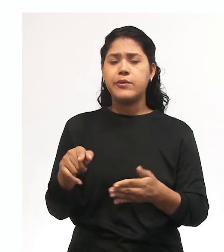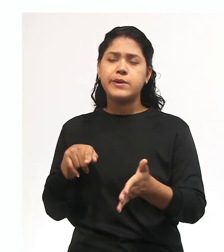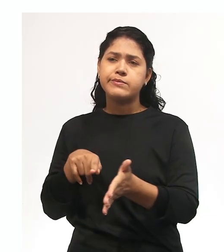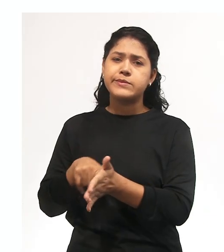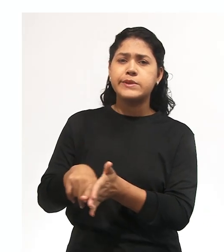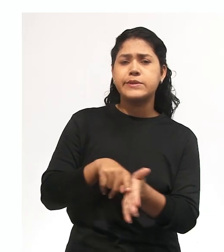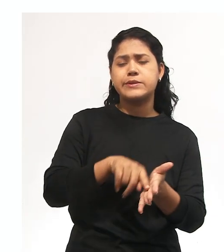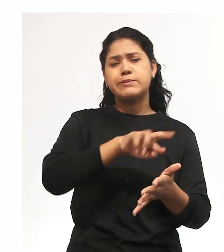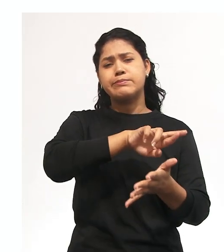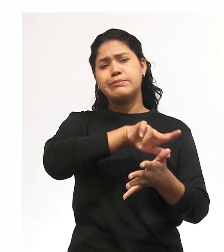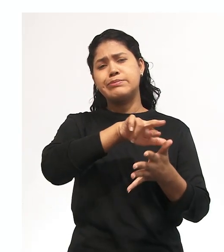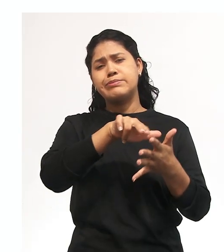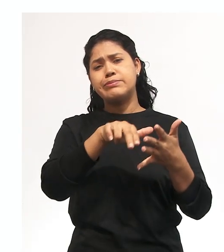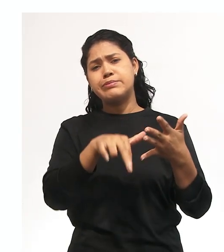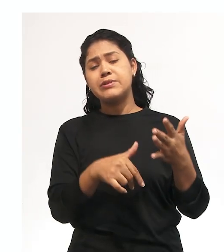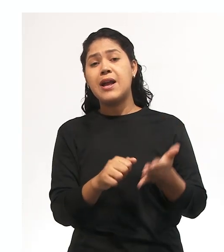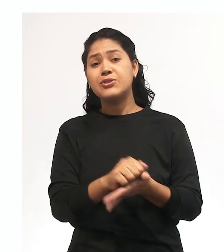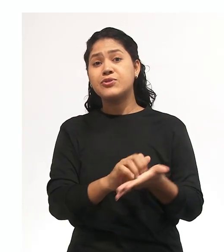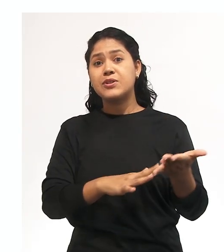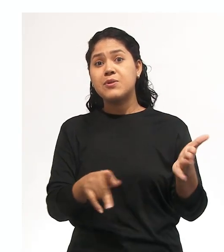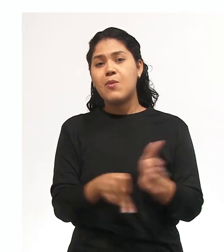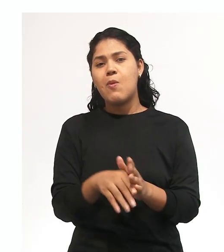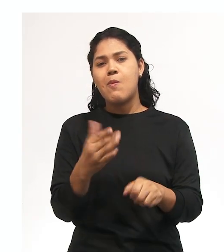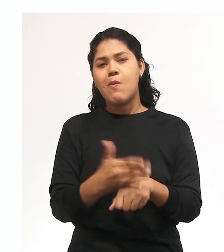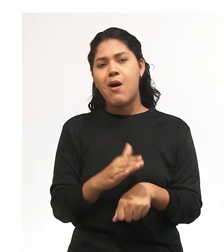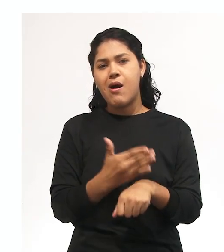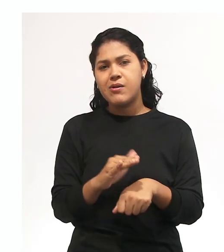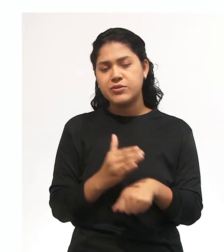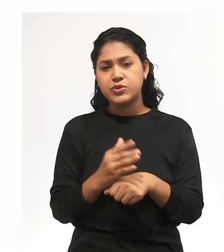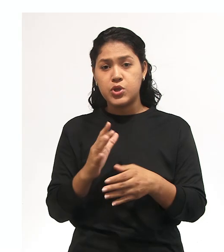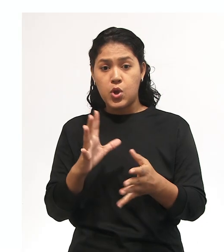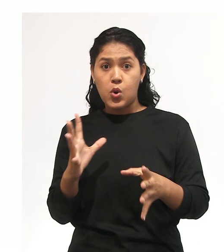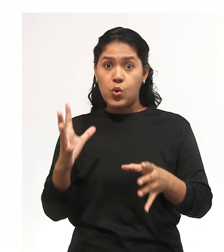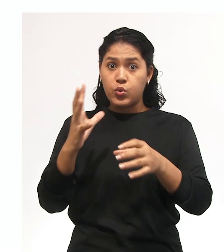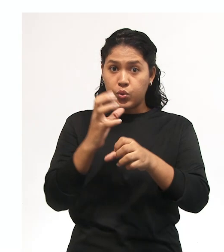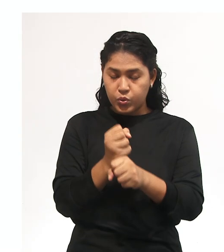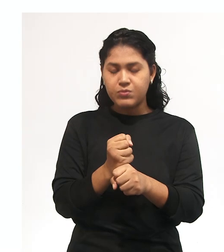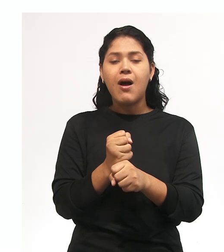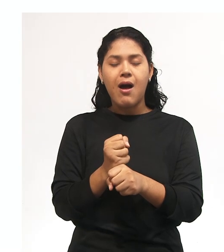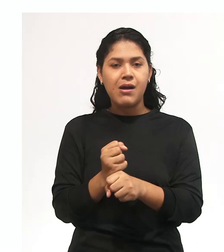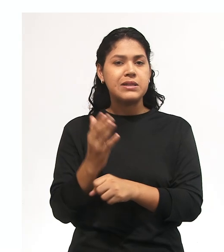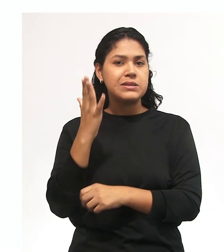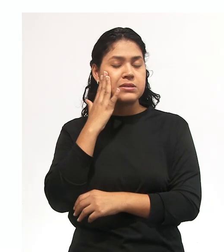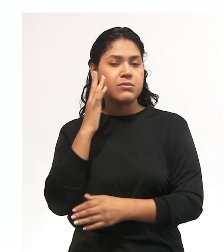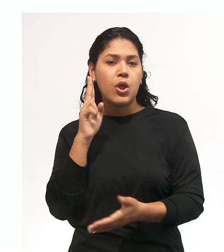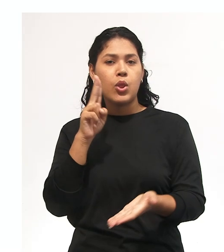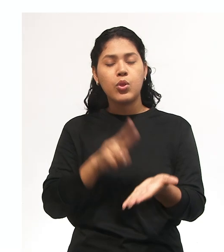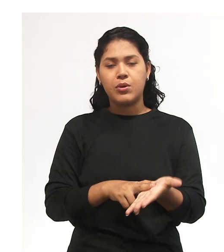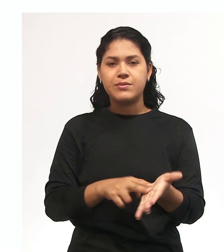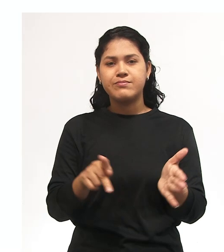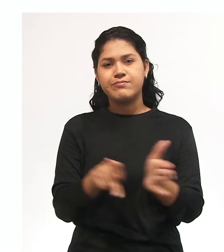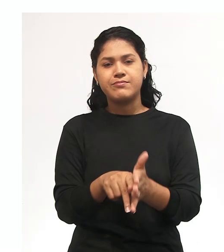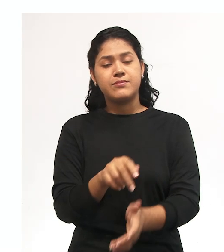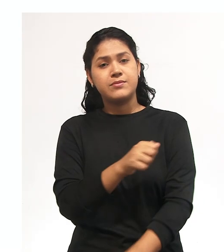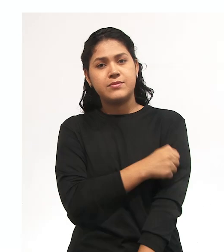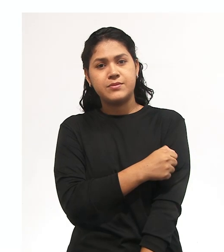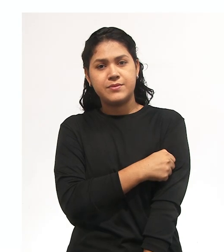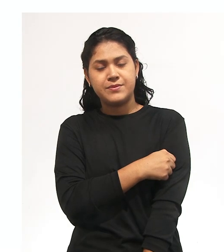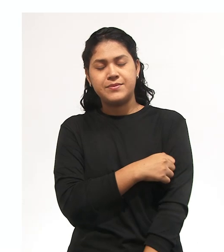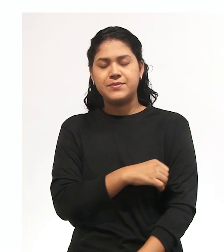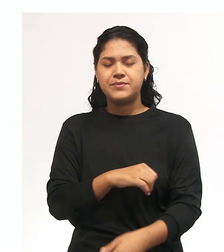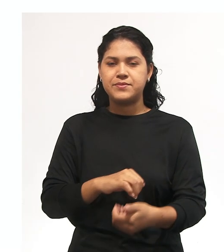provas, compõem esse conjunto do que a gente conhece como avaliação somativa